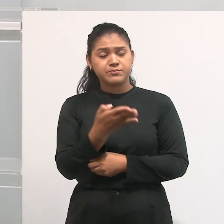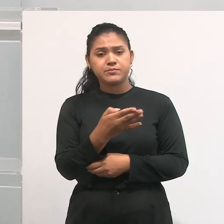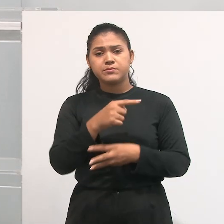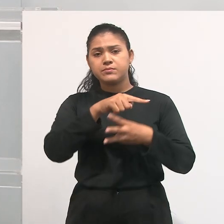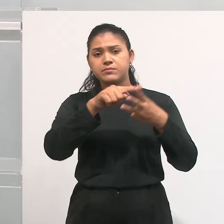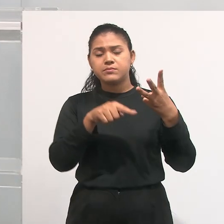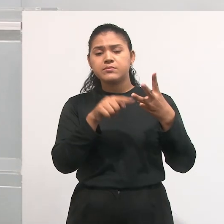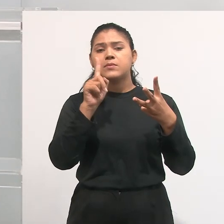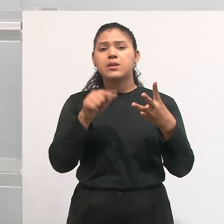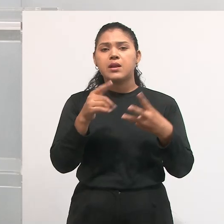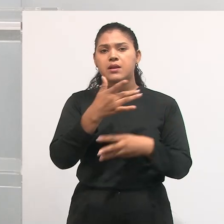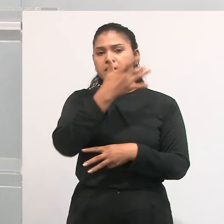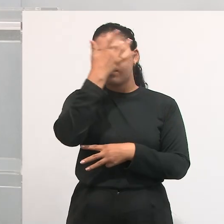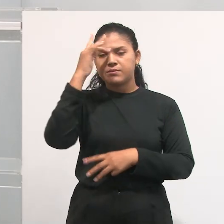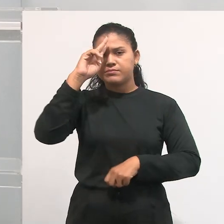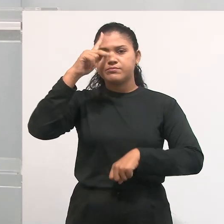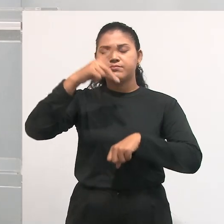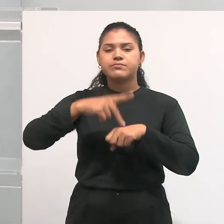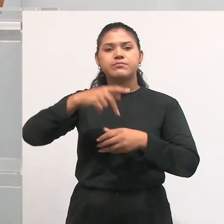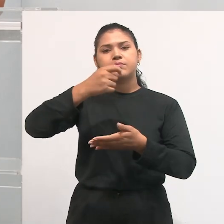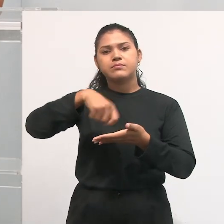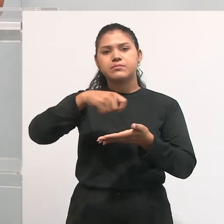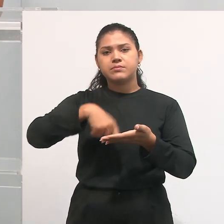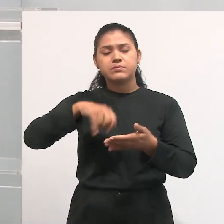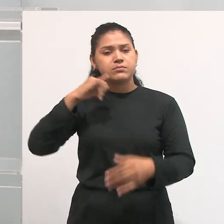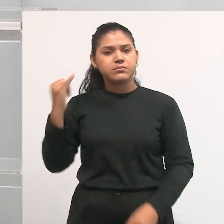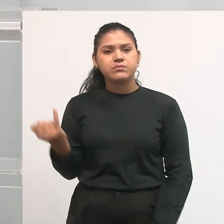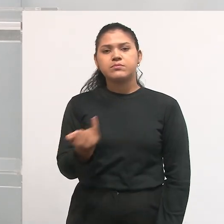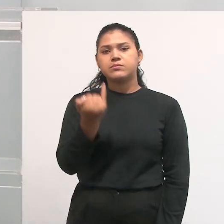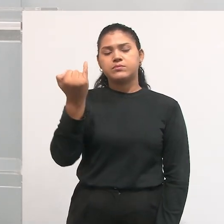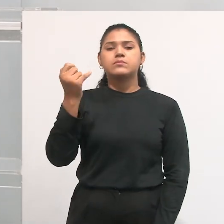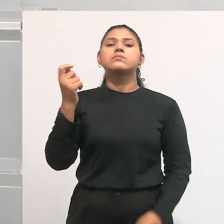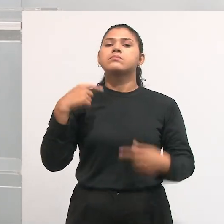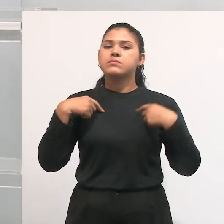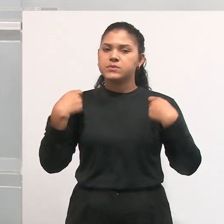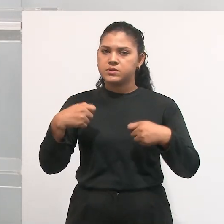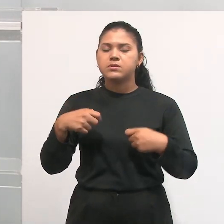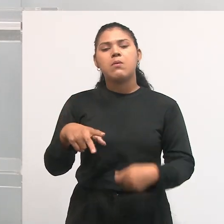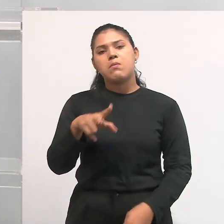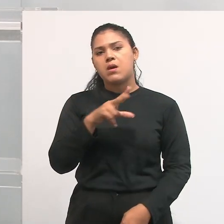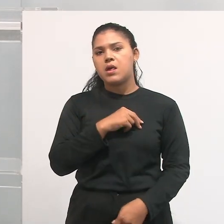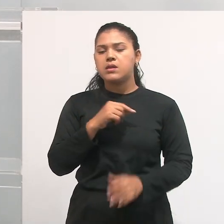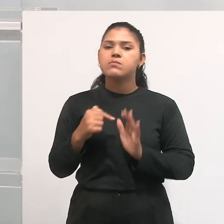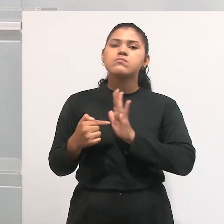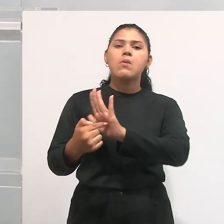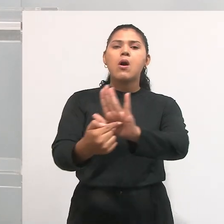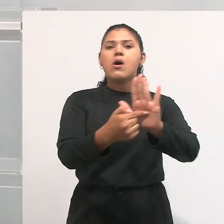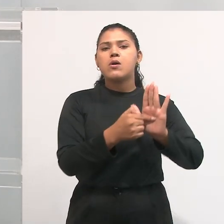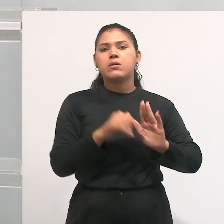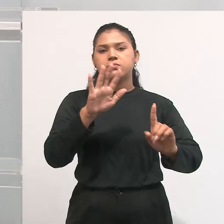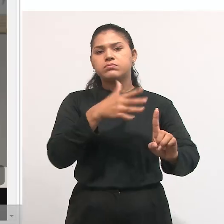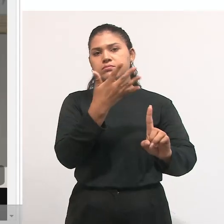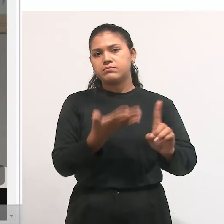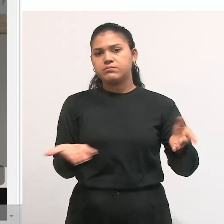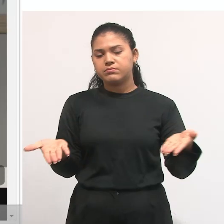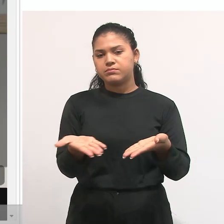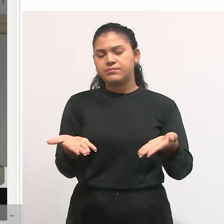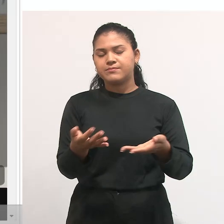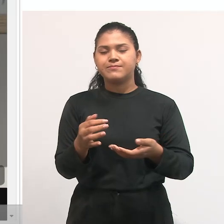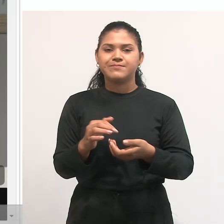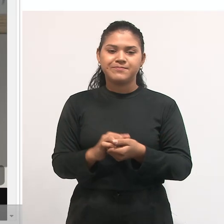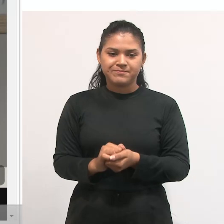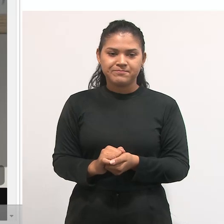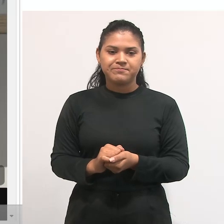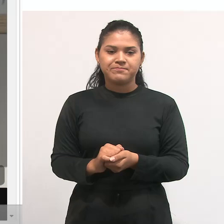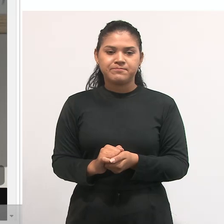atravessam a forma de organização do currículo. São autores importantes e que merecem aqui nosso apontamento. Então, a